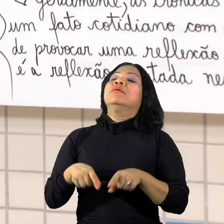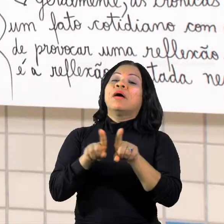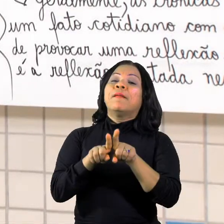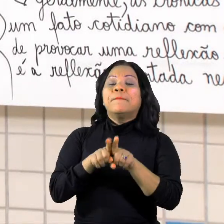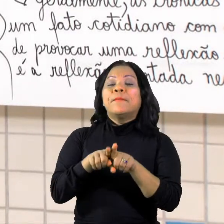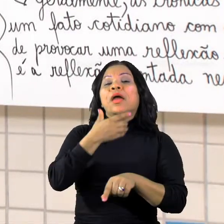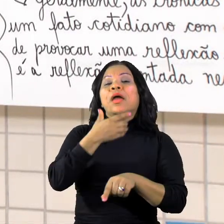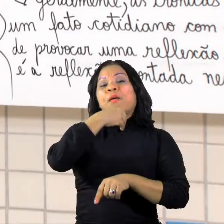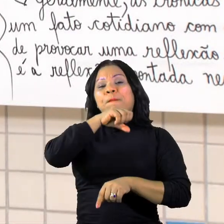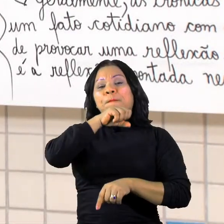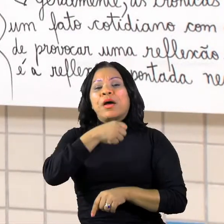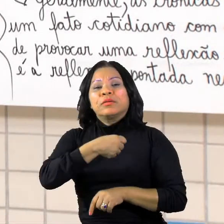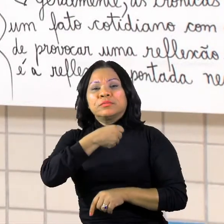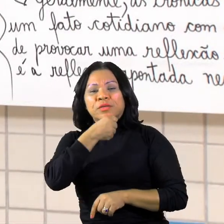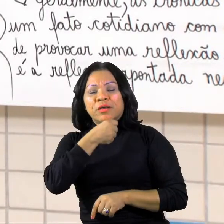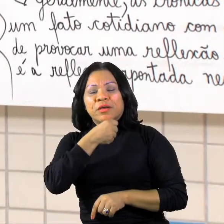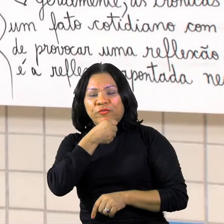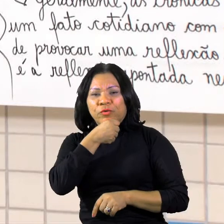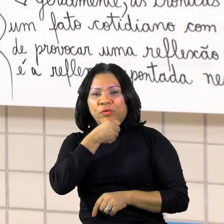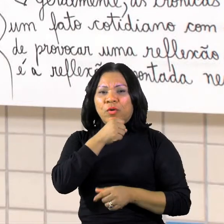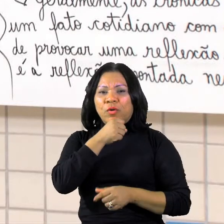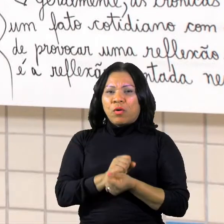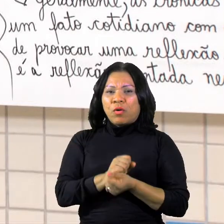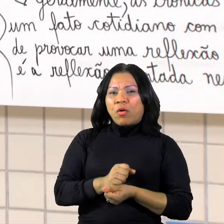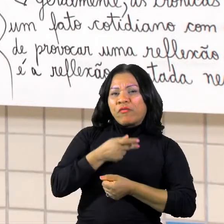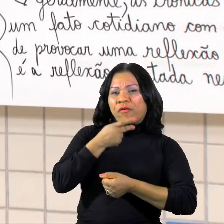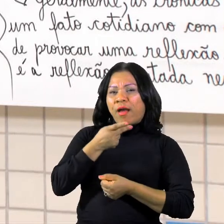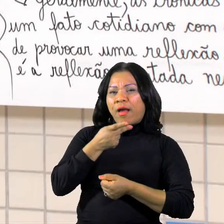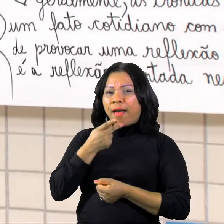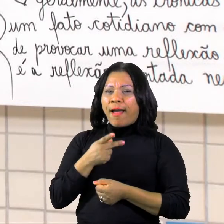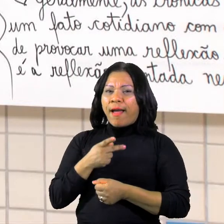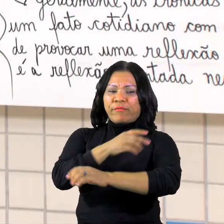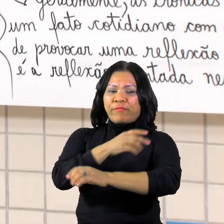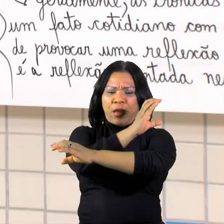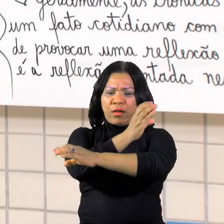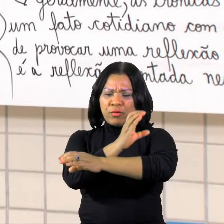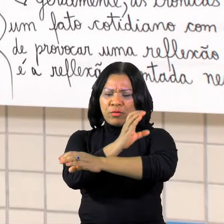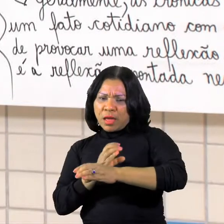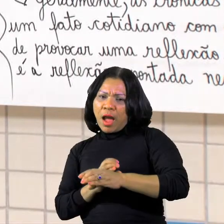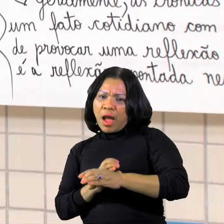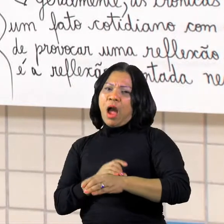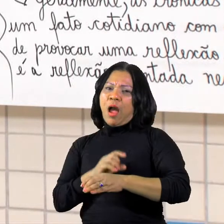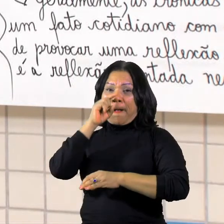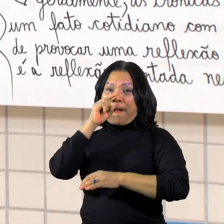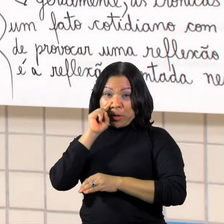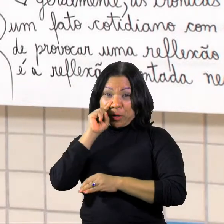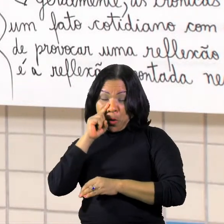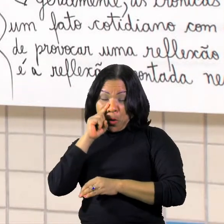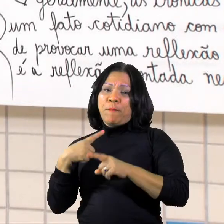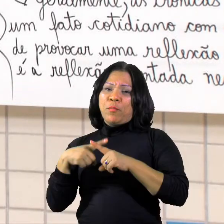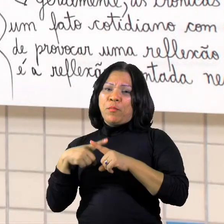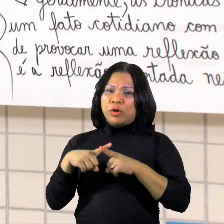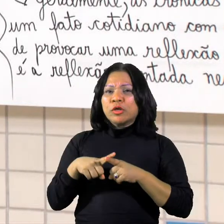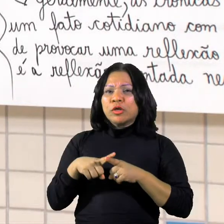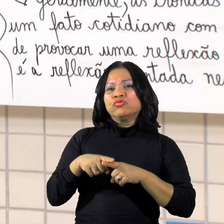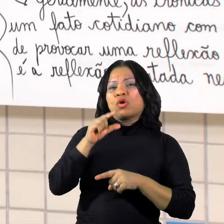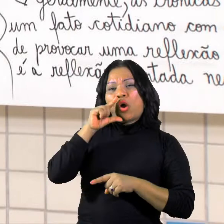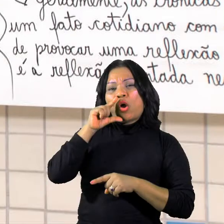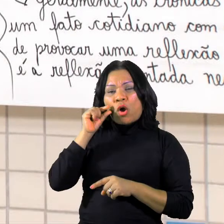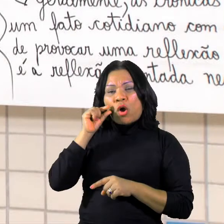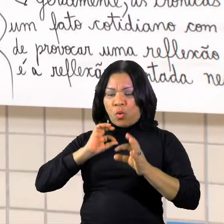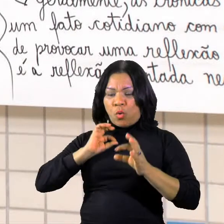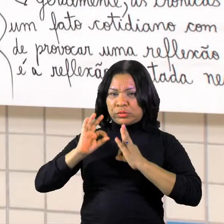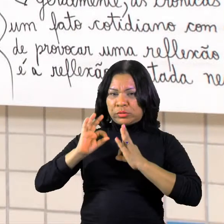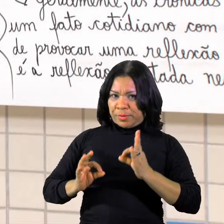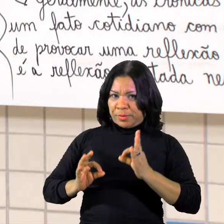contavam lendas que andar no cerrado era perigoso, porque tinha o lobo-guará, a onça pintada, né? Outros